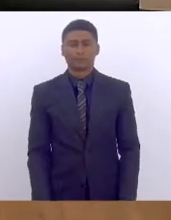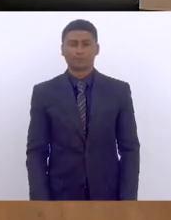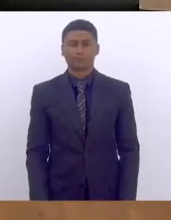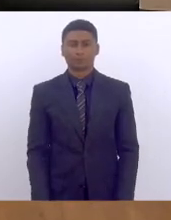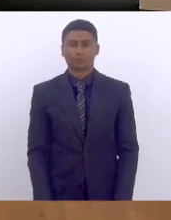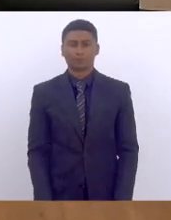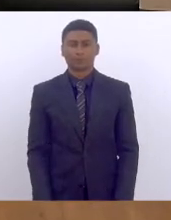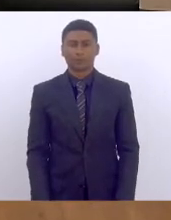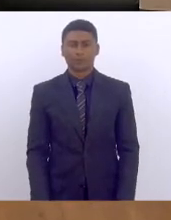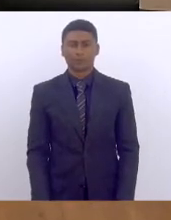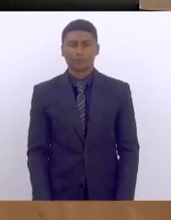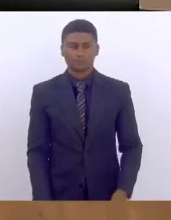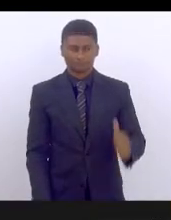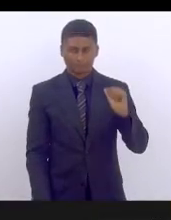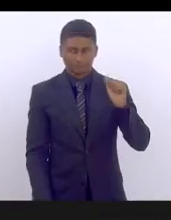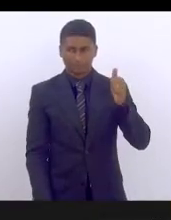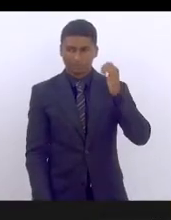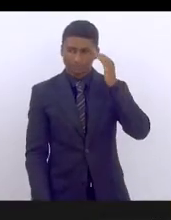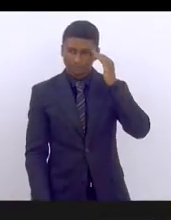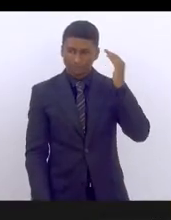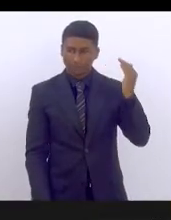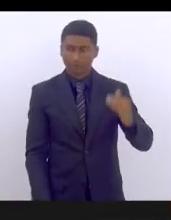deputado Ferreira. Tá, obrigado.